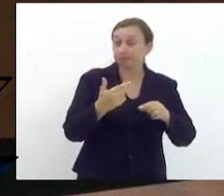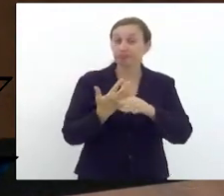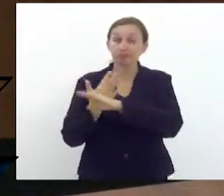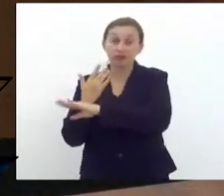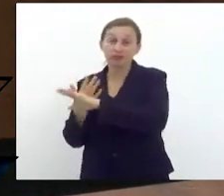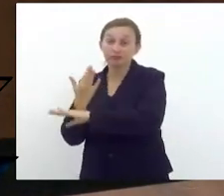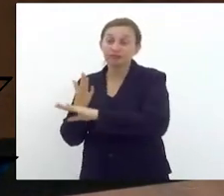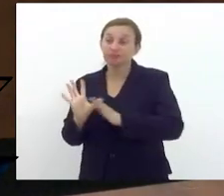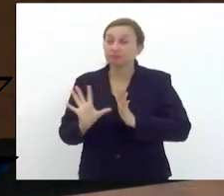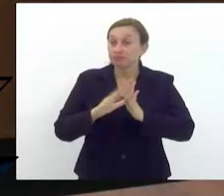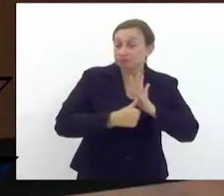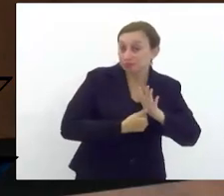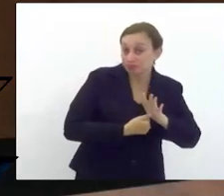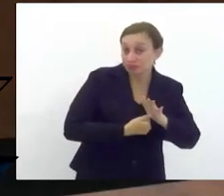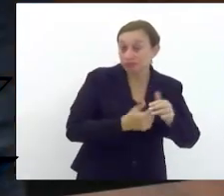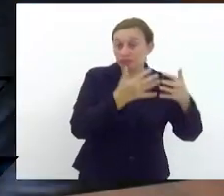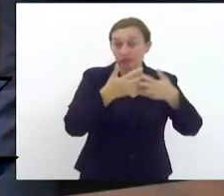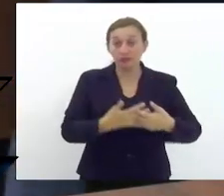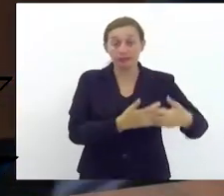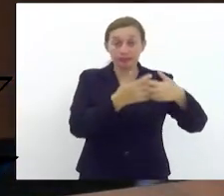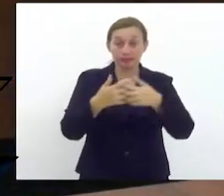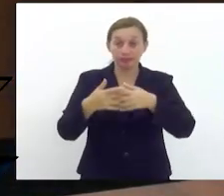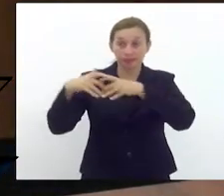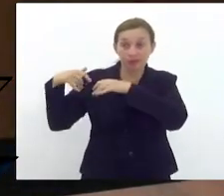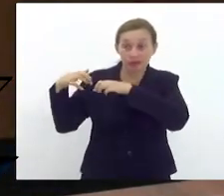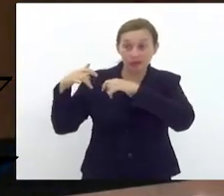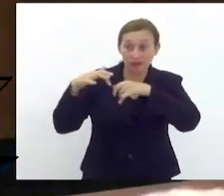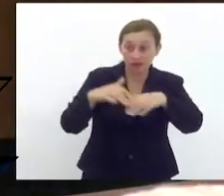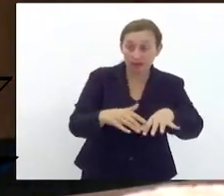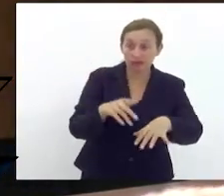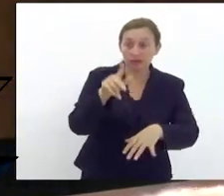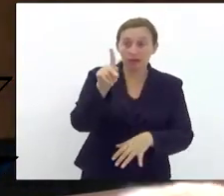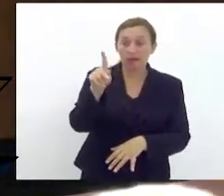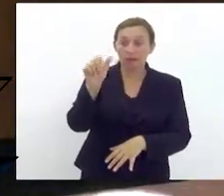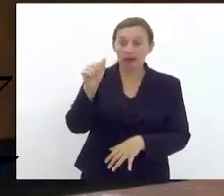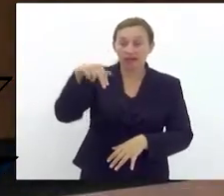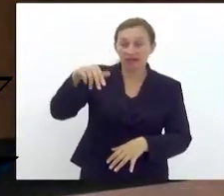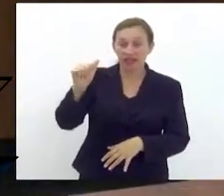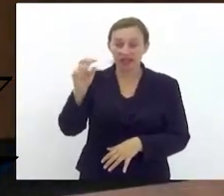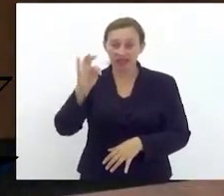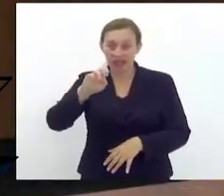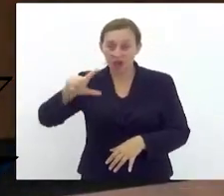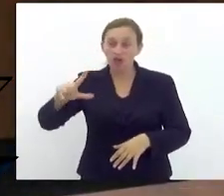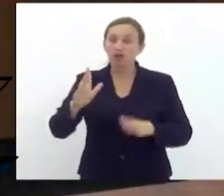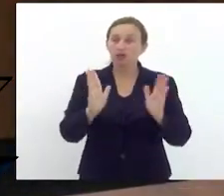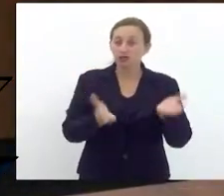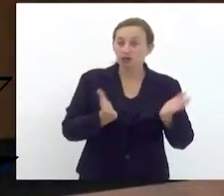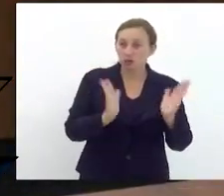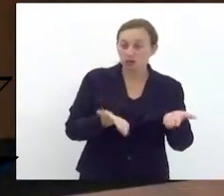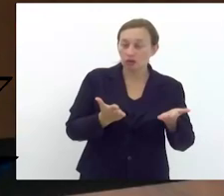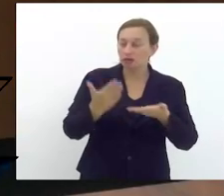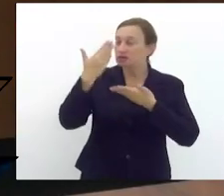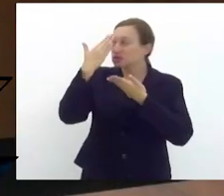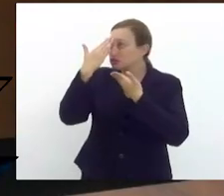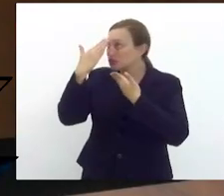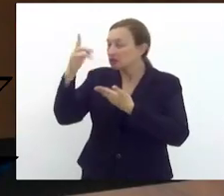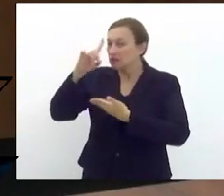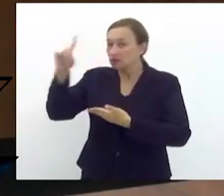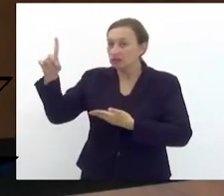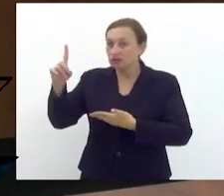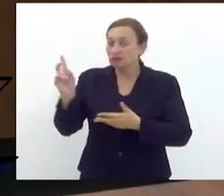roubo de carga com invasões exclusiva do Pilar e Pantanal e hoje graças a Deus ele tá fora de combate